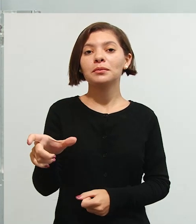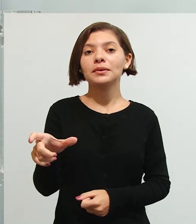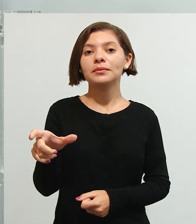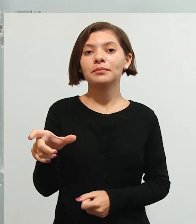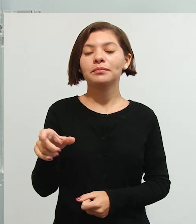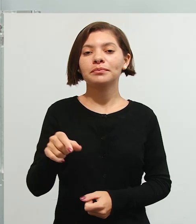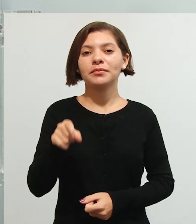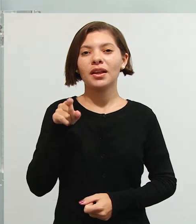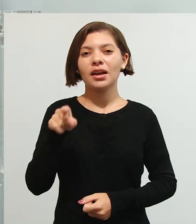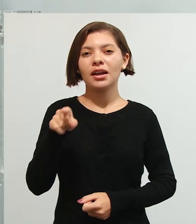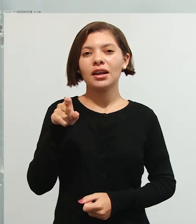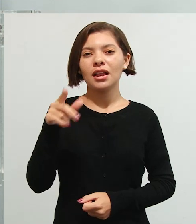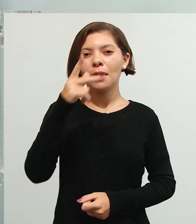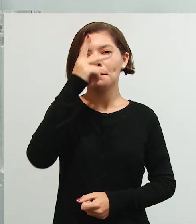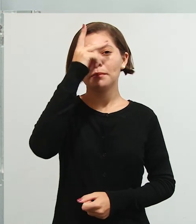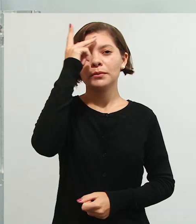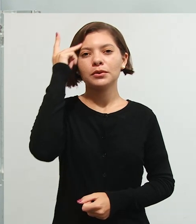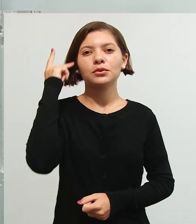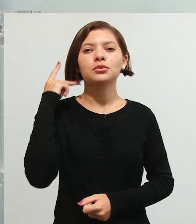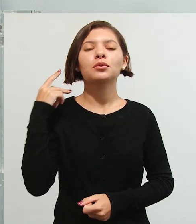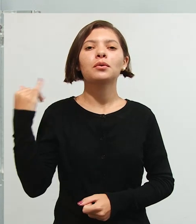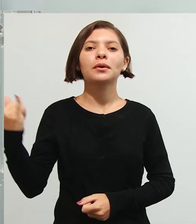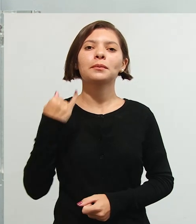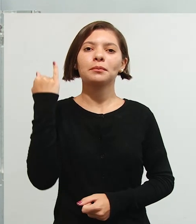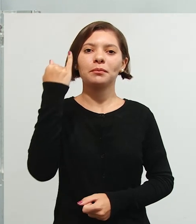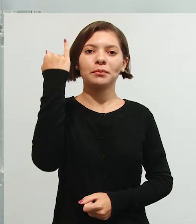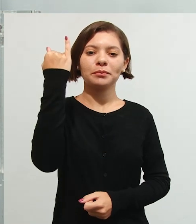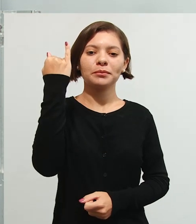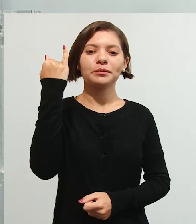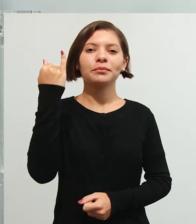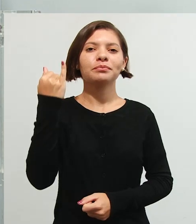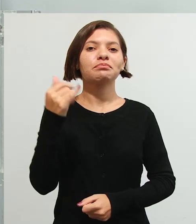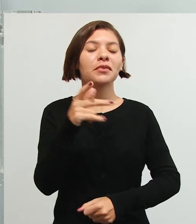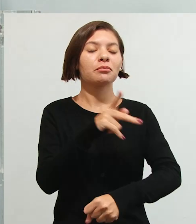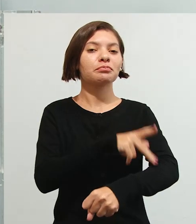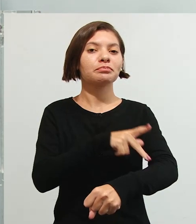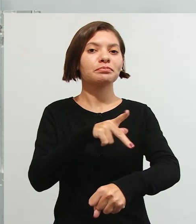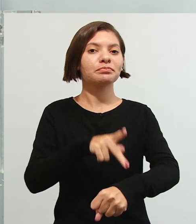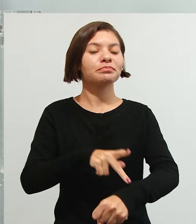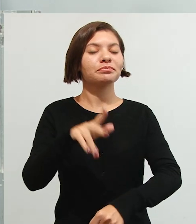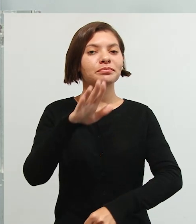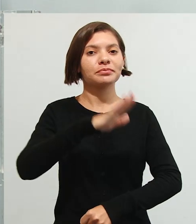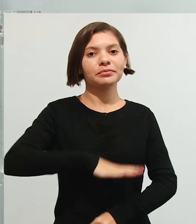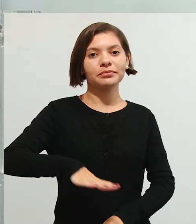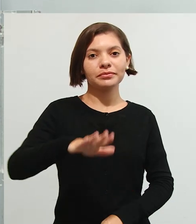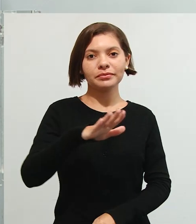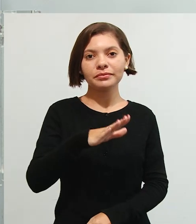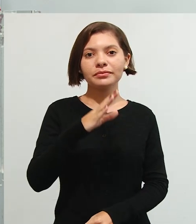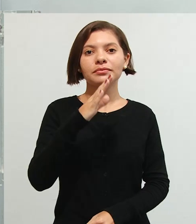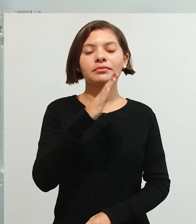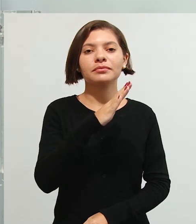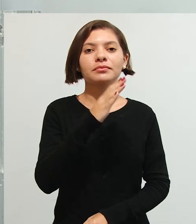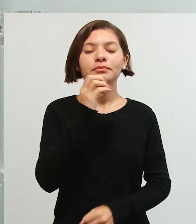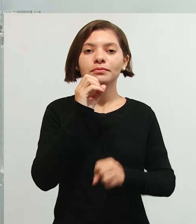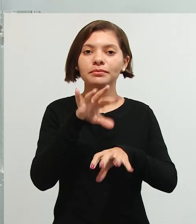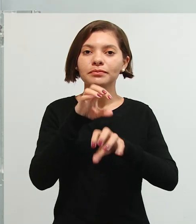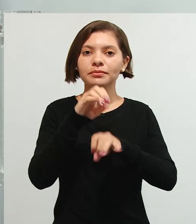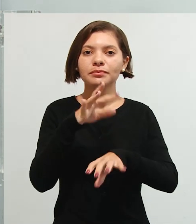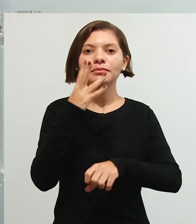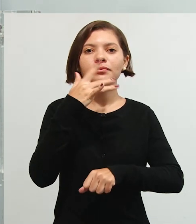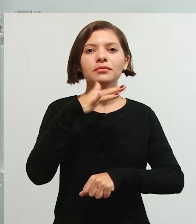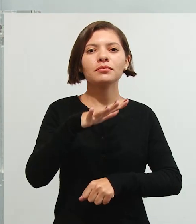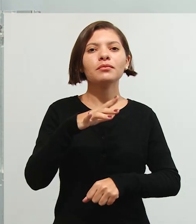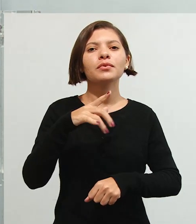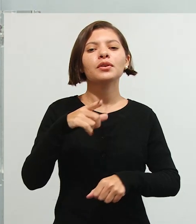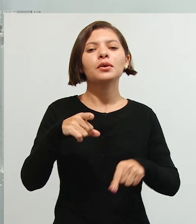Ele é alguém muito importante na nossa pedagogia da educação infantil, porque